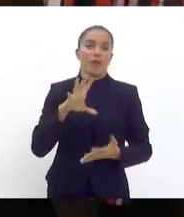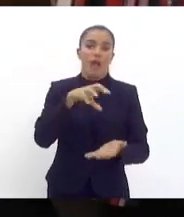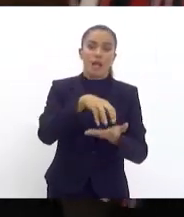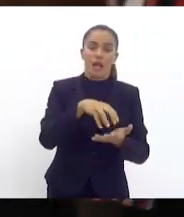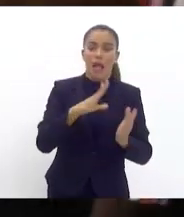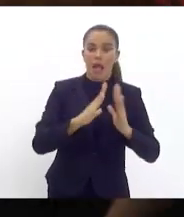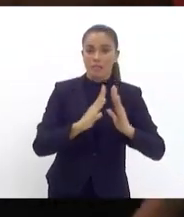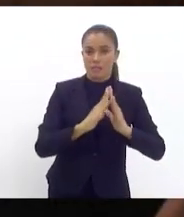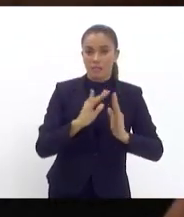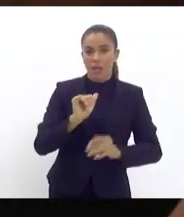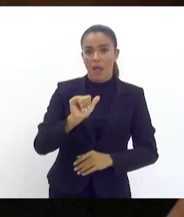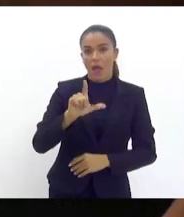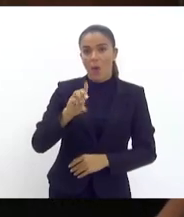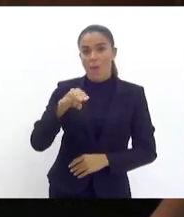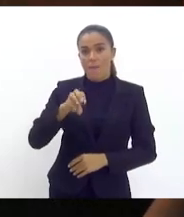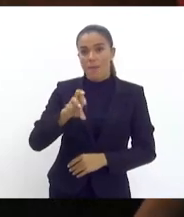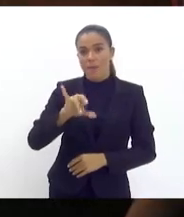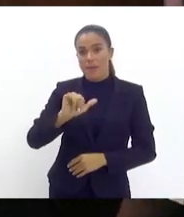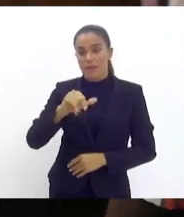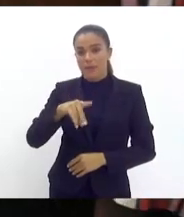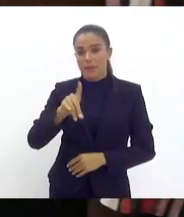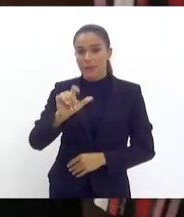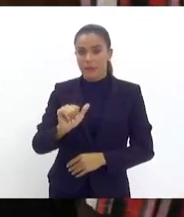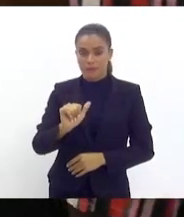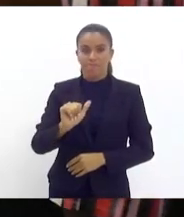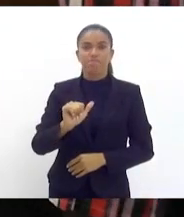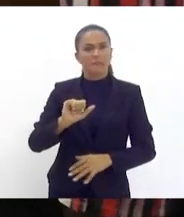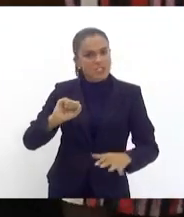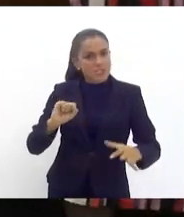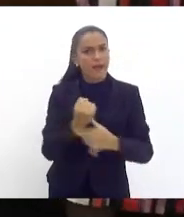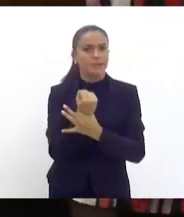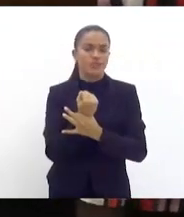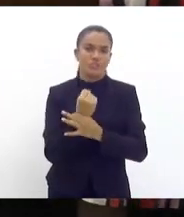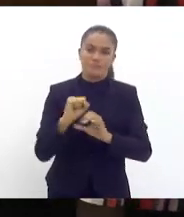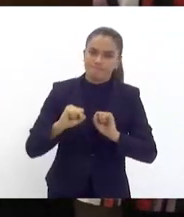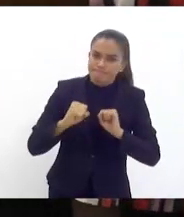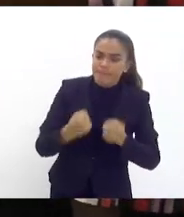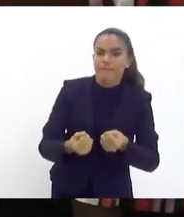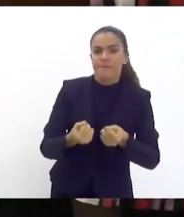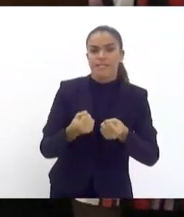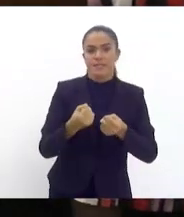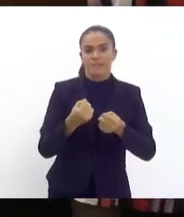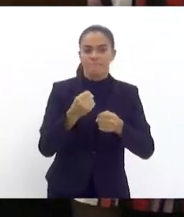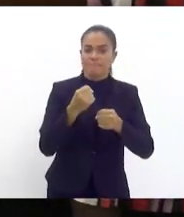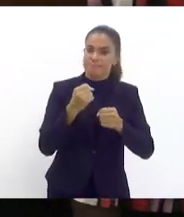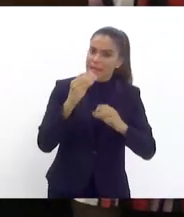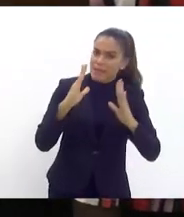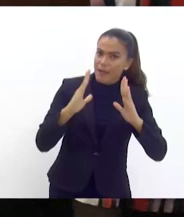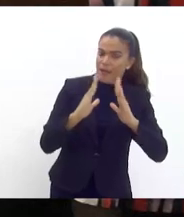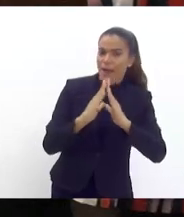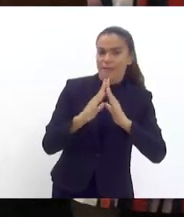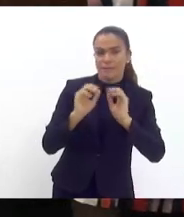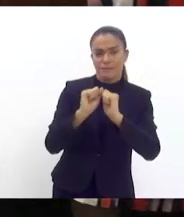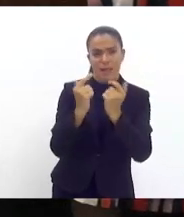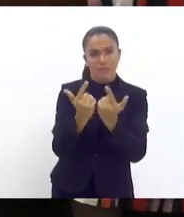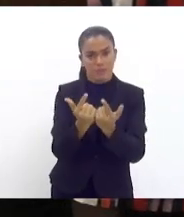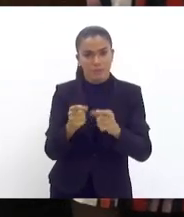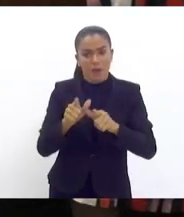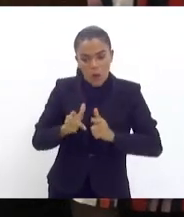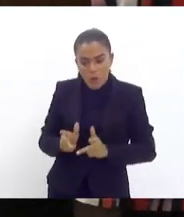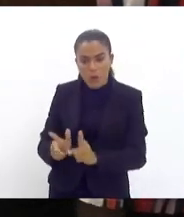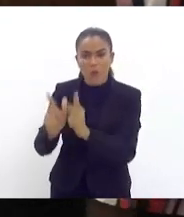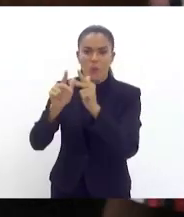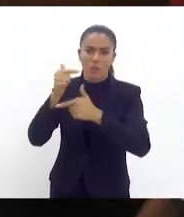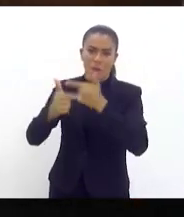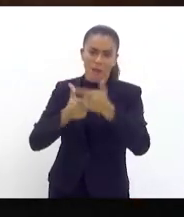forma que a gente possa garantir a defesa dessa casa legislativa para a continuação do